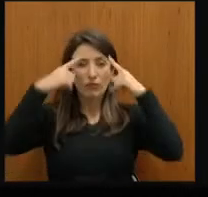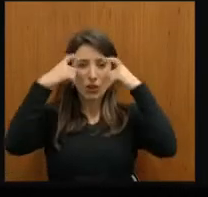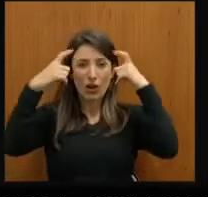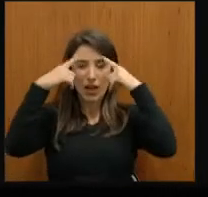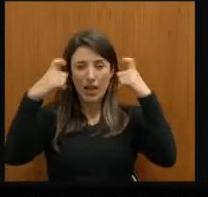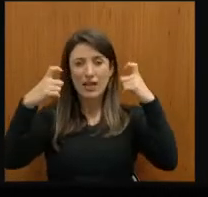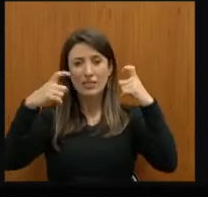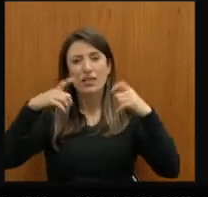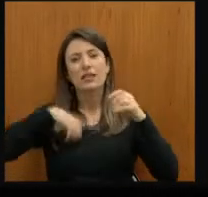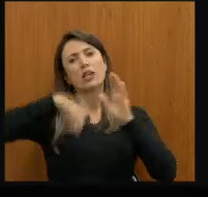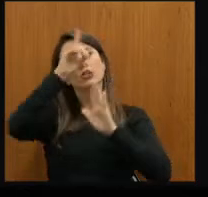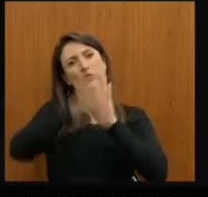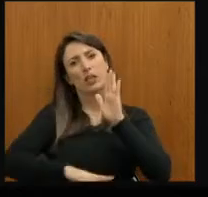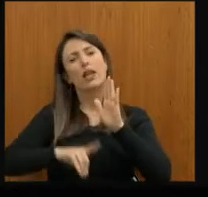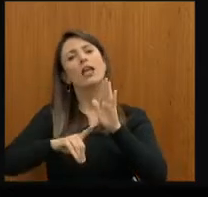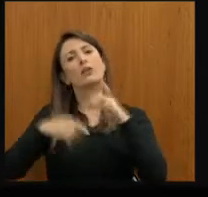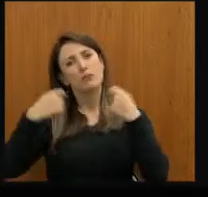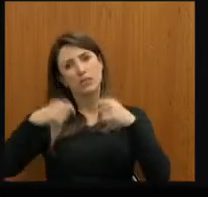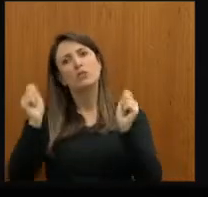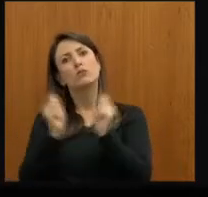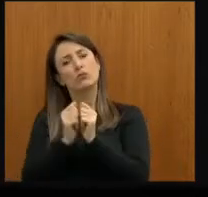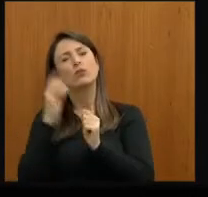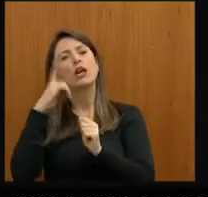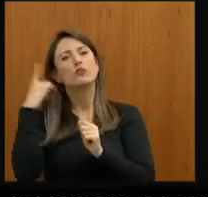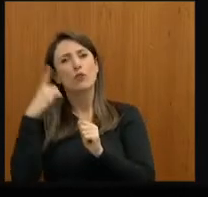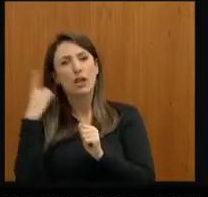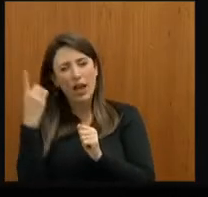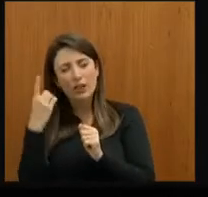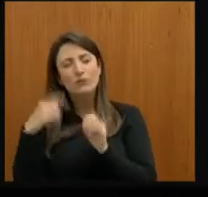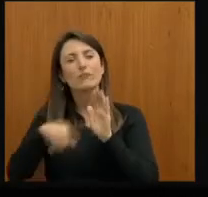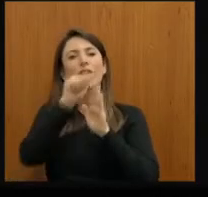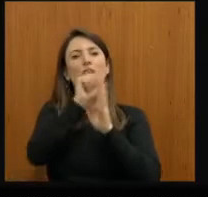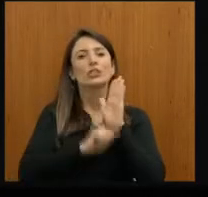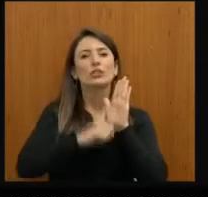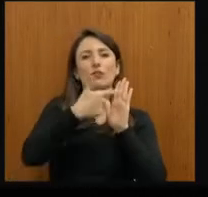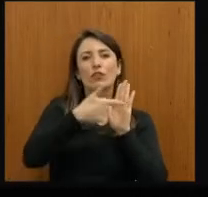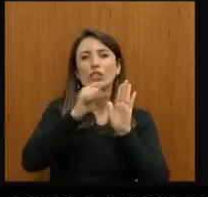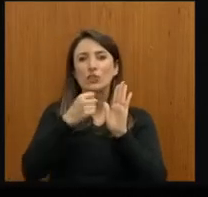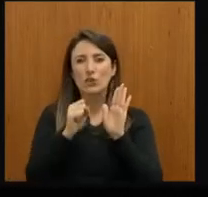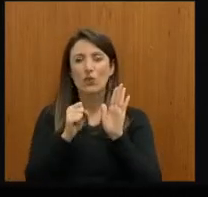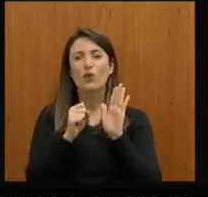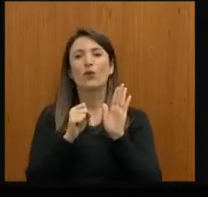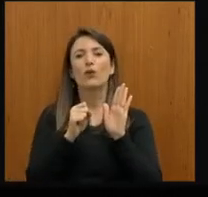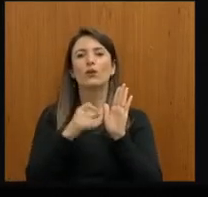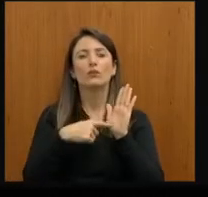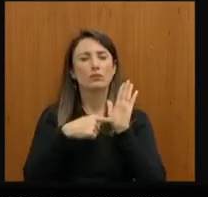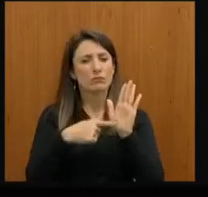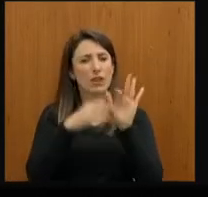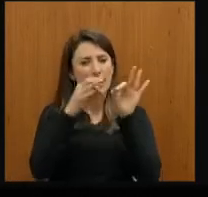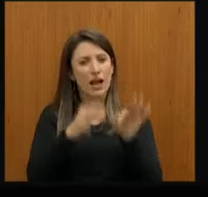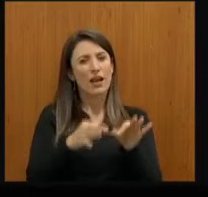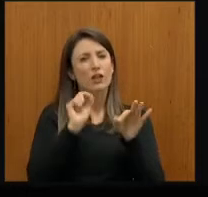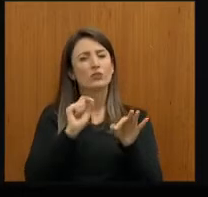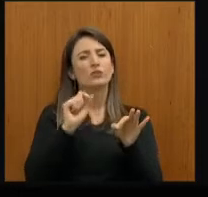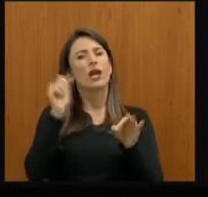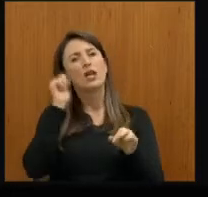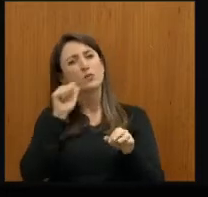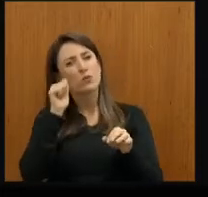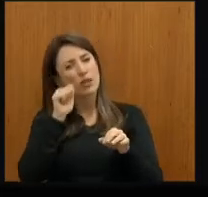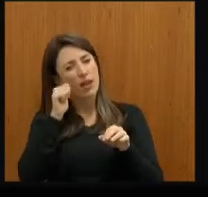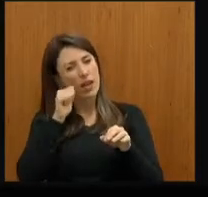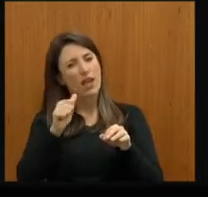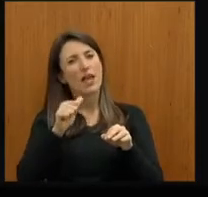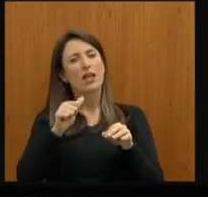aí e por advogado e o artigo 28 garante a essas mulheres o acesso aos